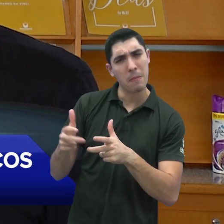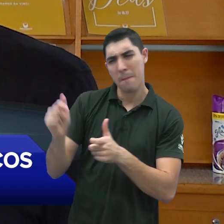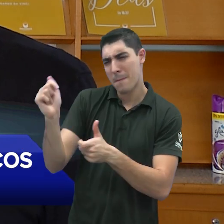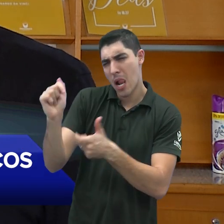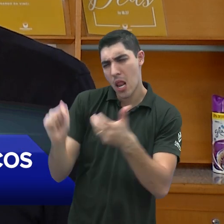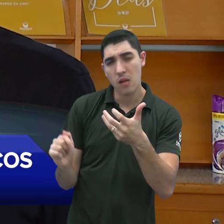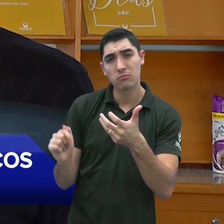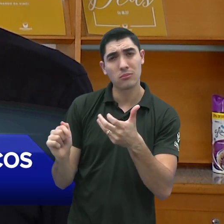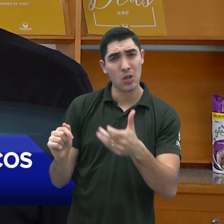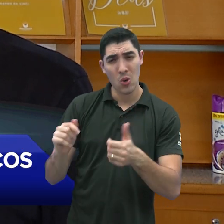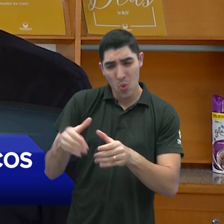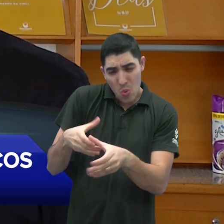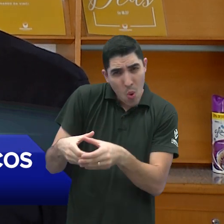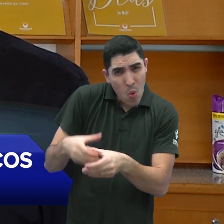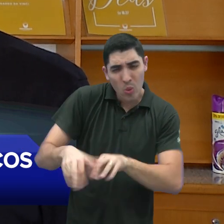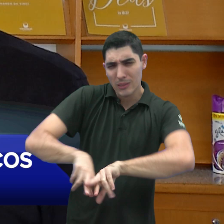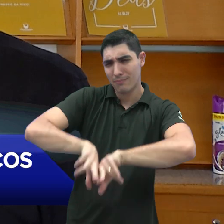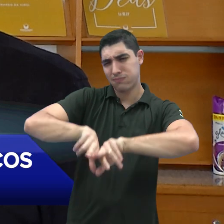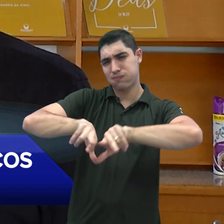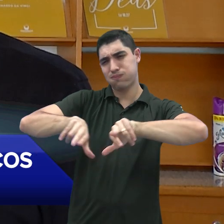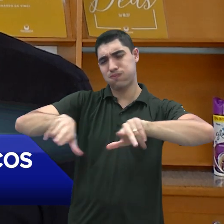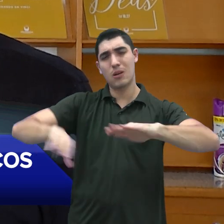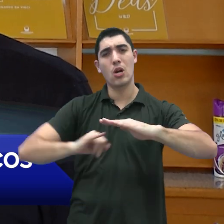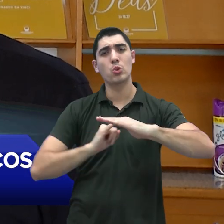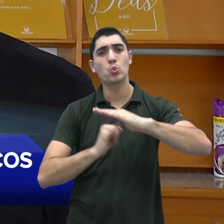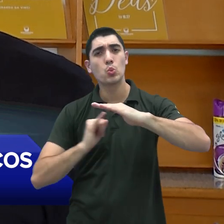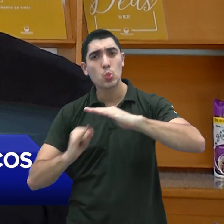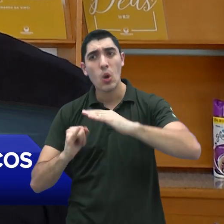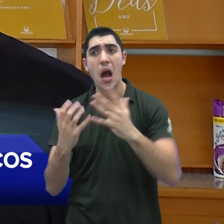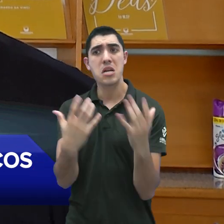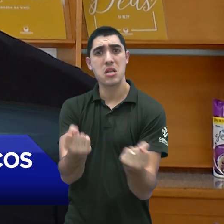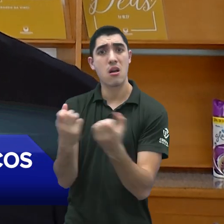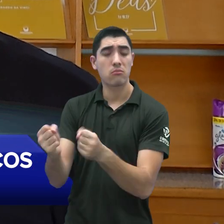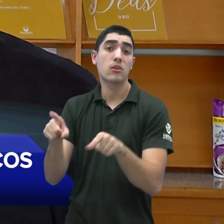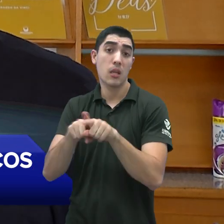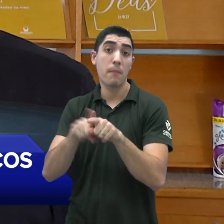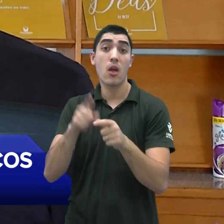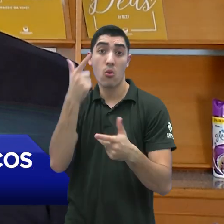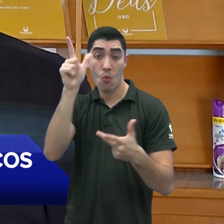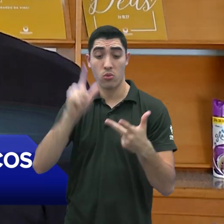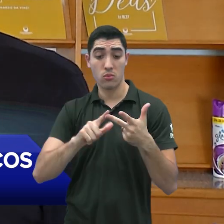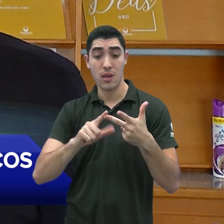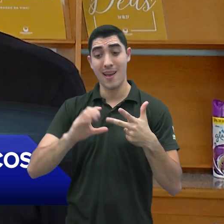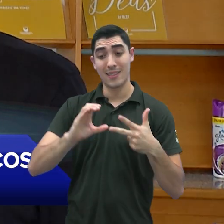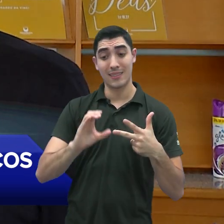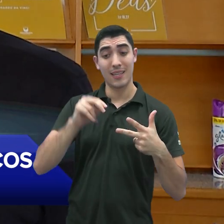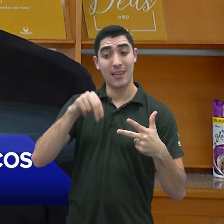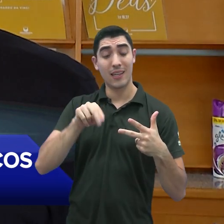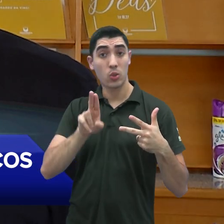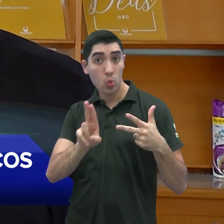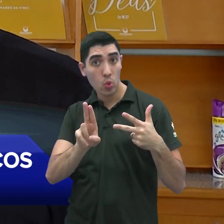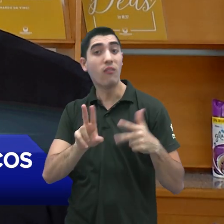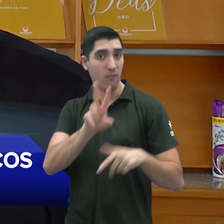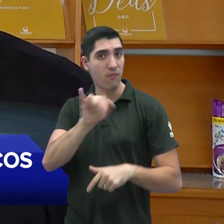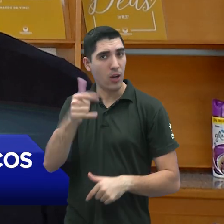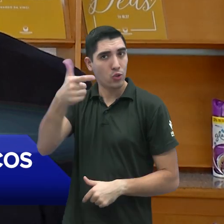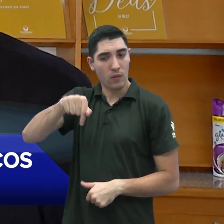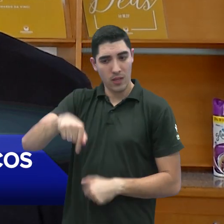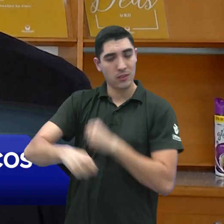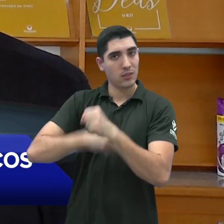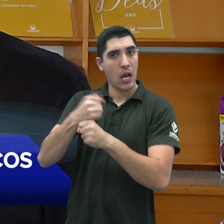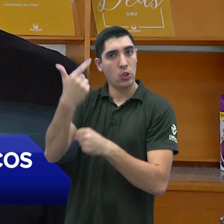Municipal. Enfim, são diversos órgãos que têm sinalizado, fora o CNU, né, que é um outro concurso que deve acontecer este